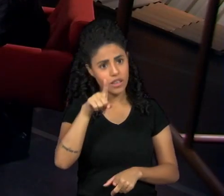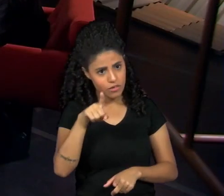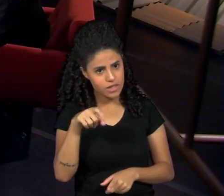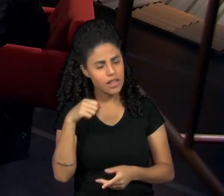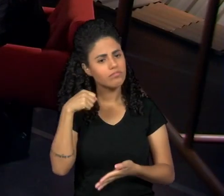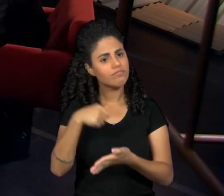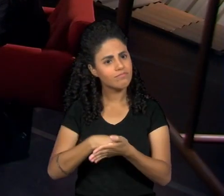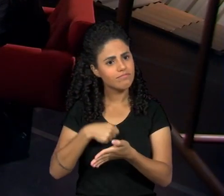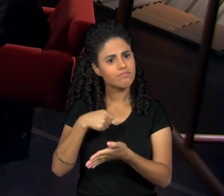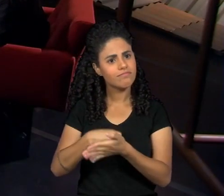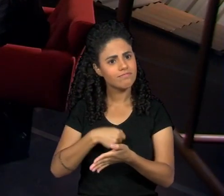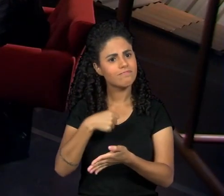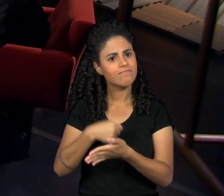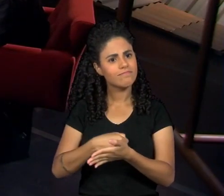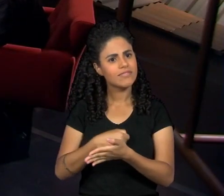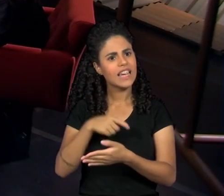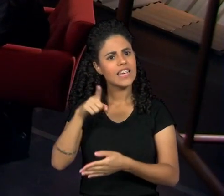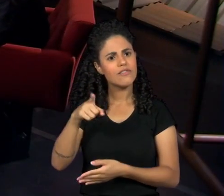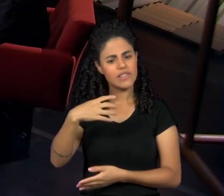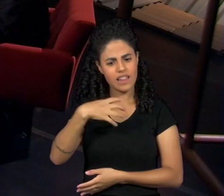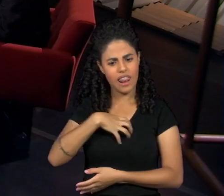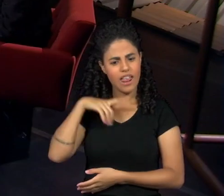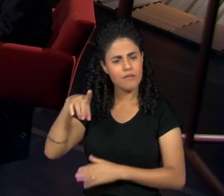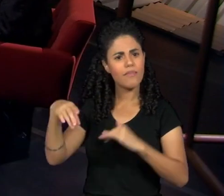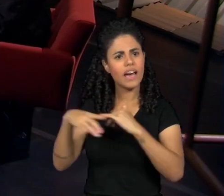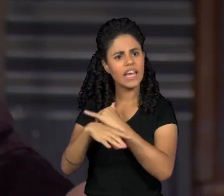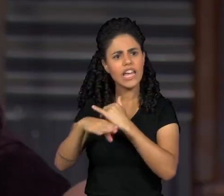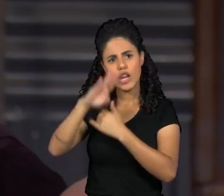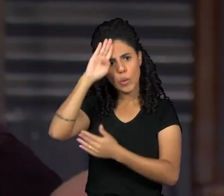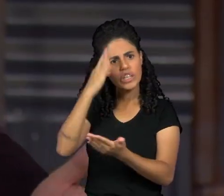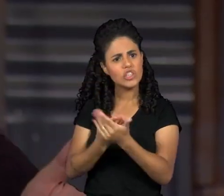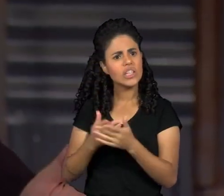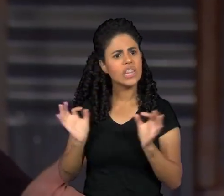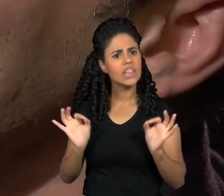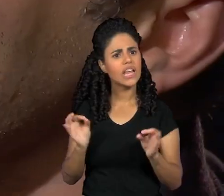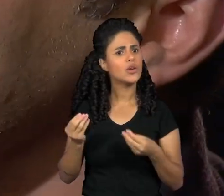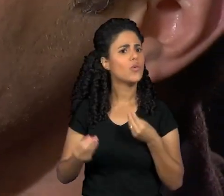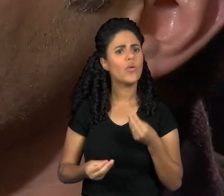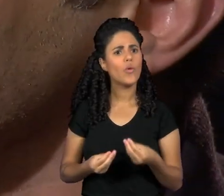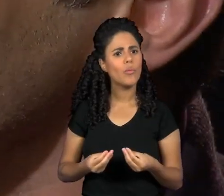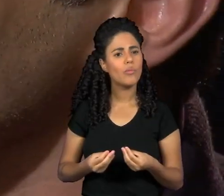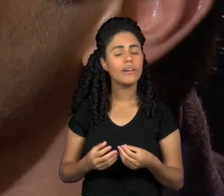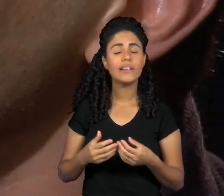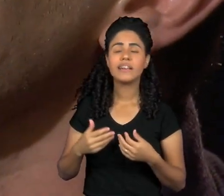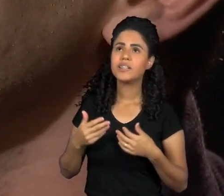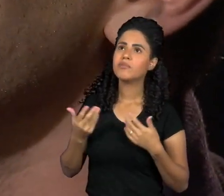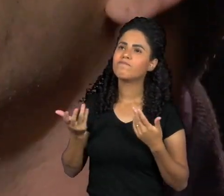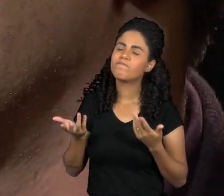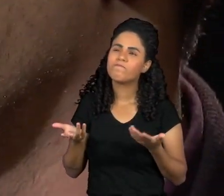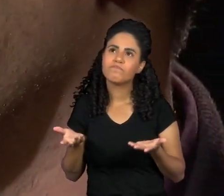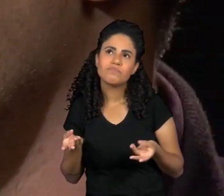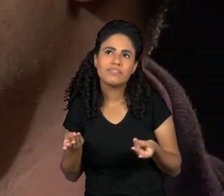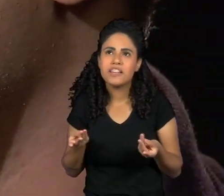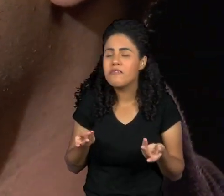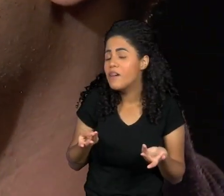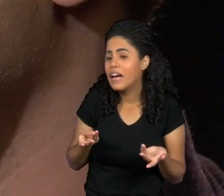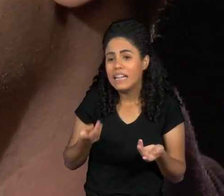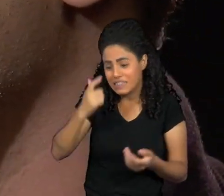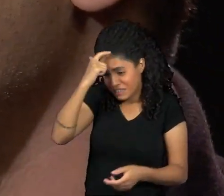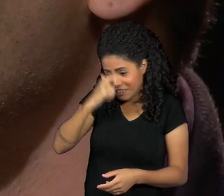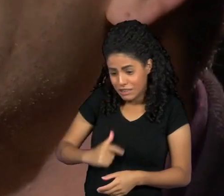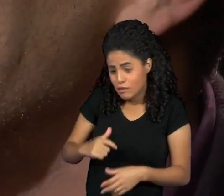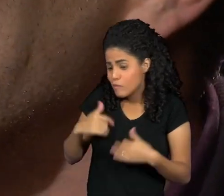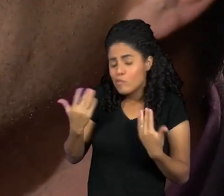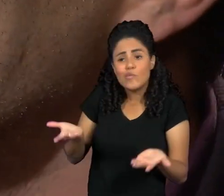resiste e é ateu na Bahia? Como é que é possível uma Eu coisa acho que dessa? eu não sei se eu não consigo nem me definir como